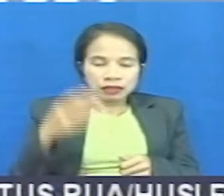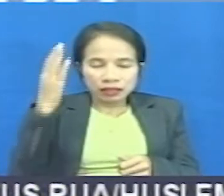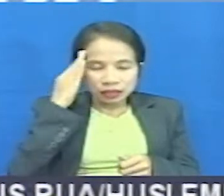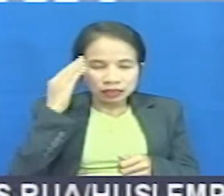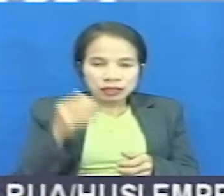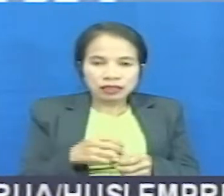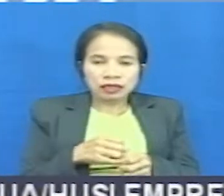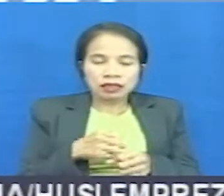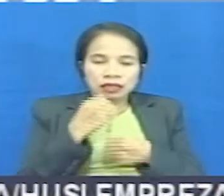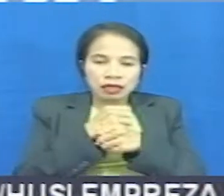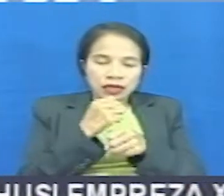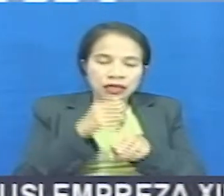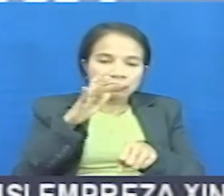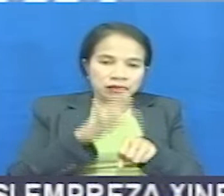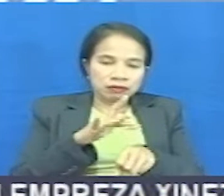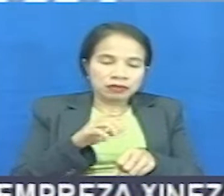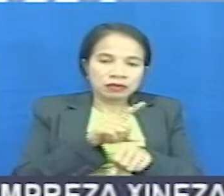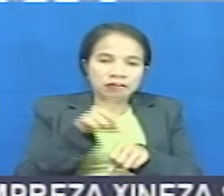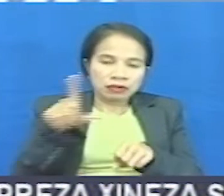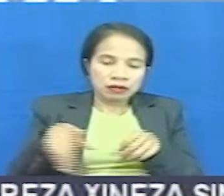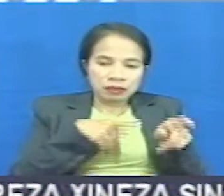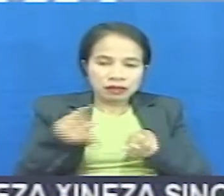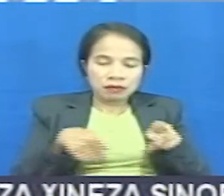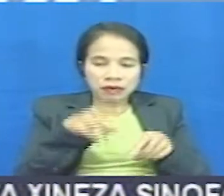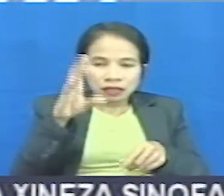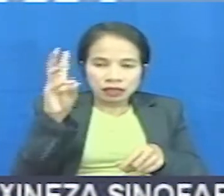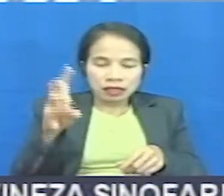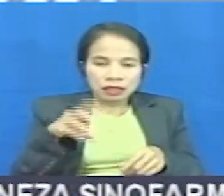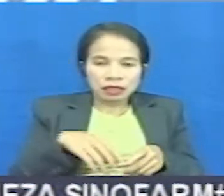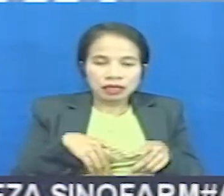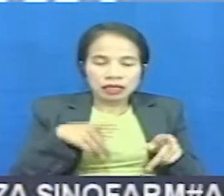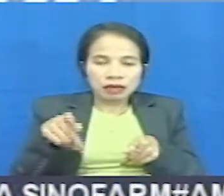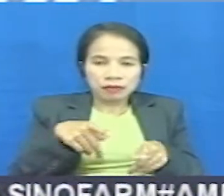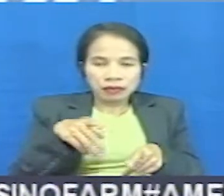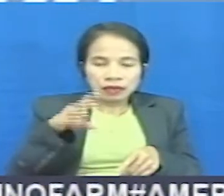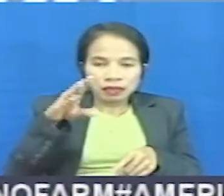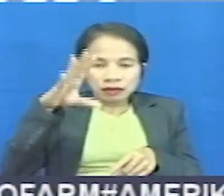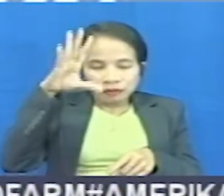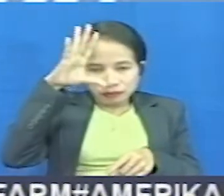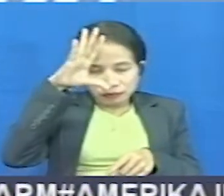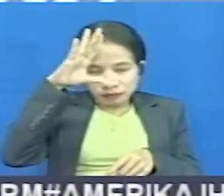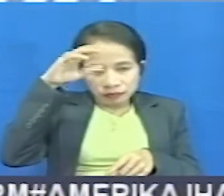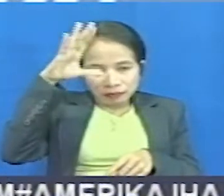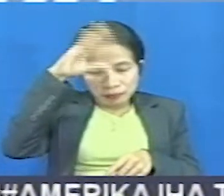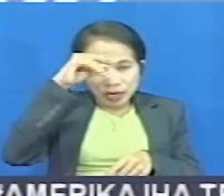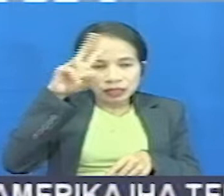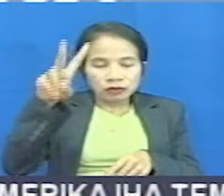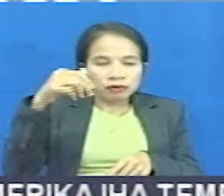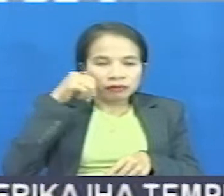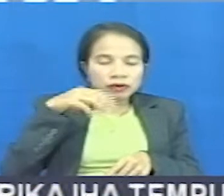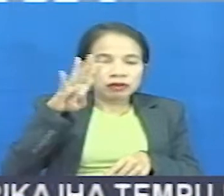transmissão local ba emanainen feto nain hat no mana nain rua. Por enquanto, se dá o